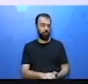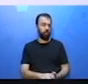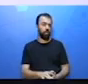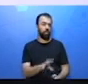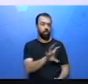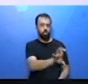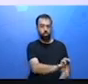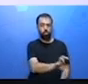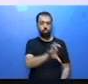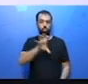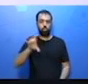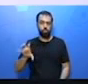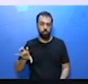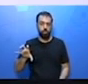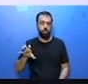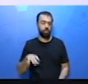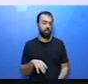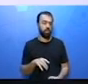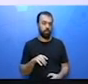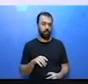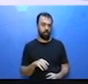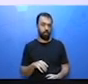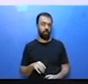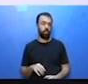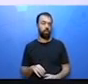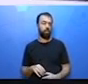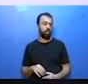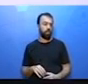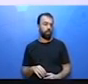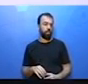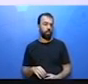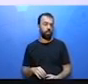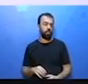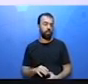Tirou essa parte amarela. Certo?